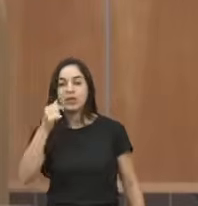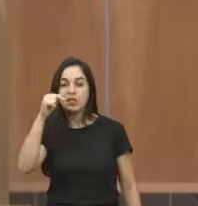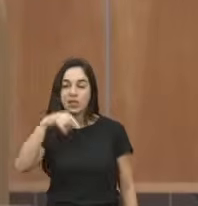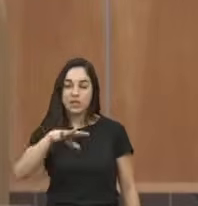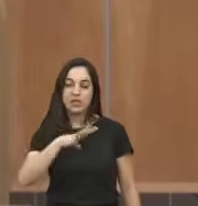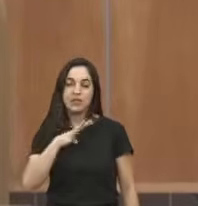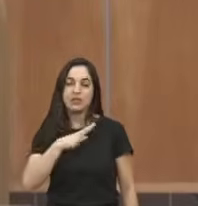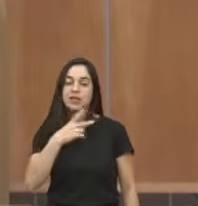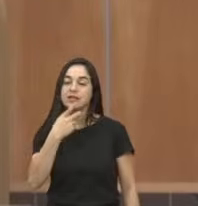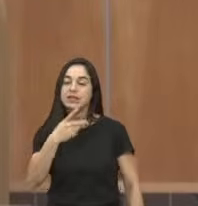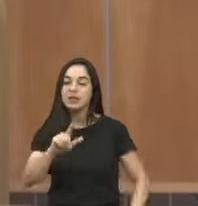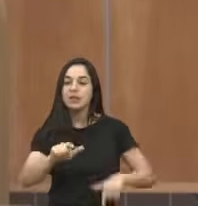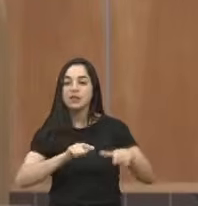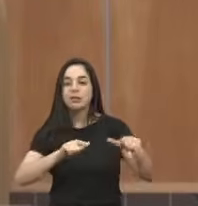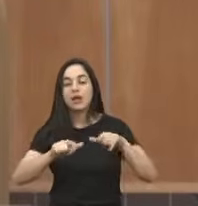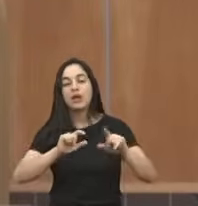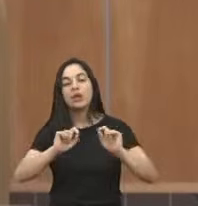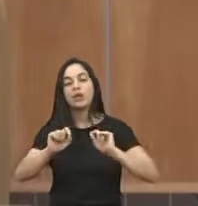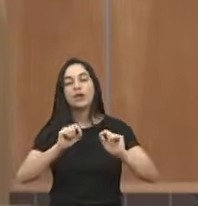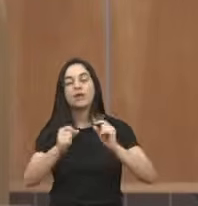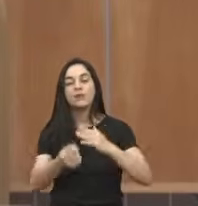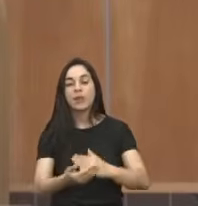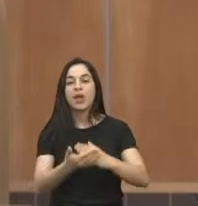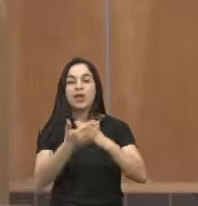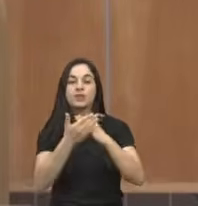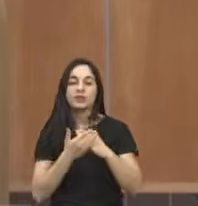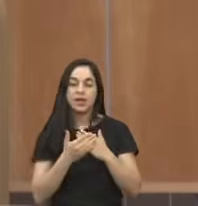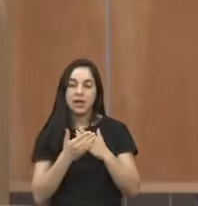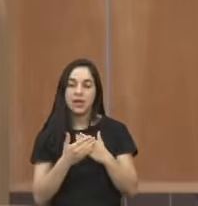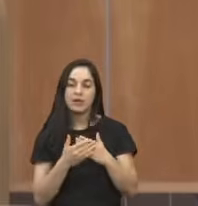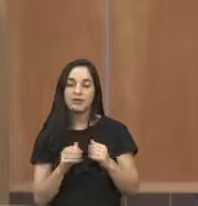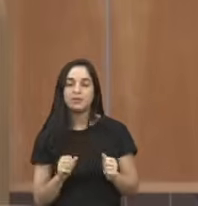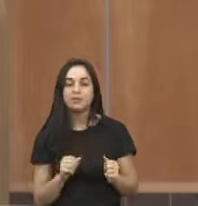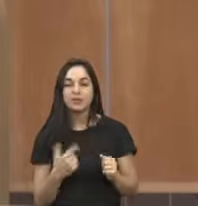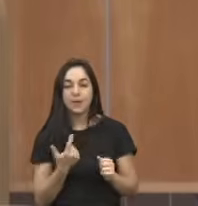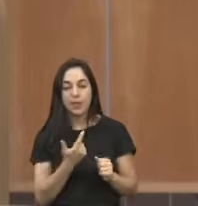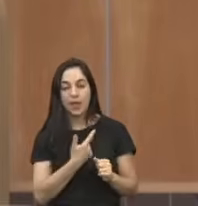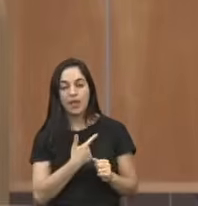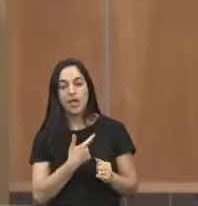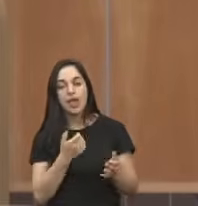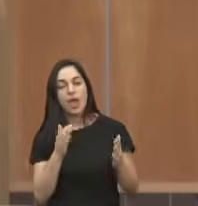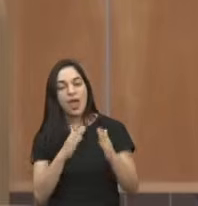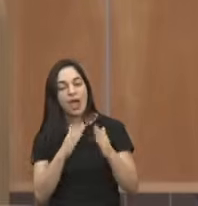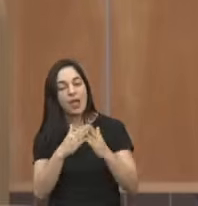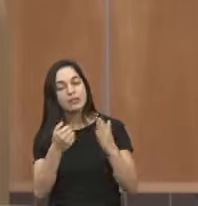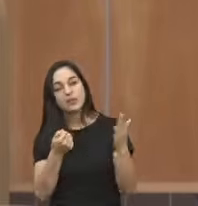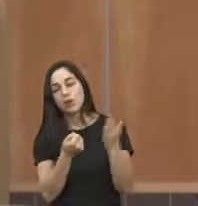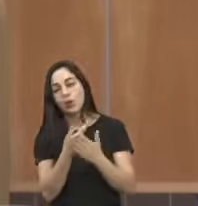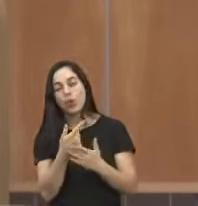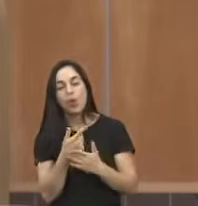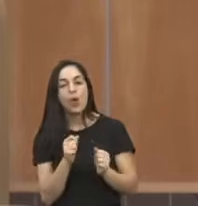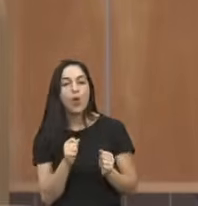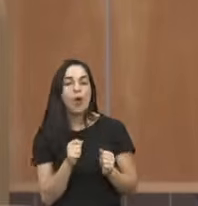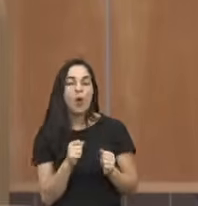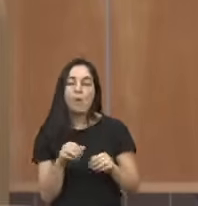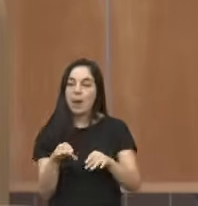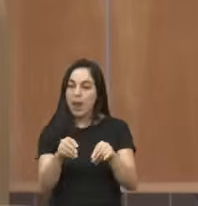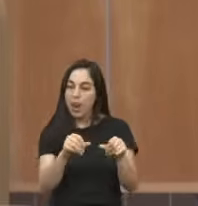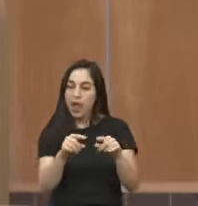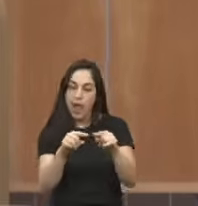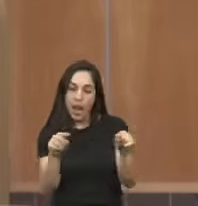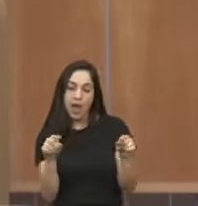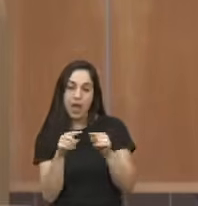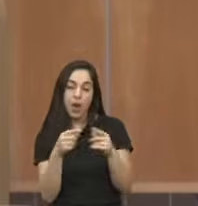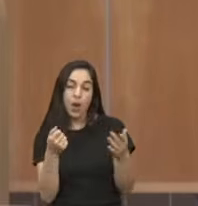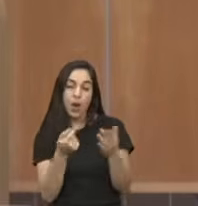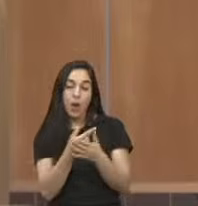vocês fazem, que é nos ajudar a nos orientar para comprar nossa casa, comprar nosso imóvel, comprar um terreno. Então, vocês